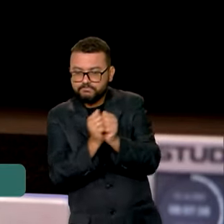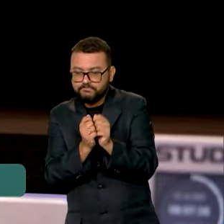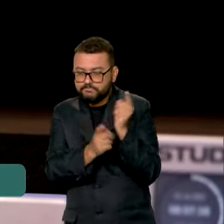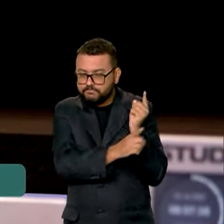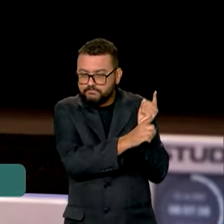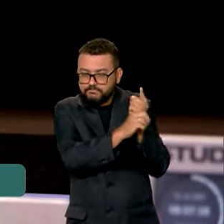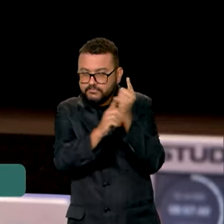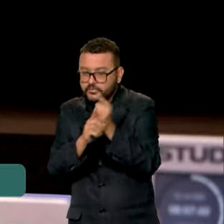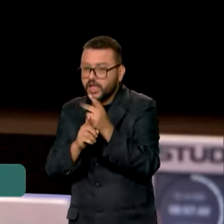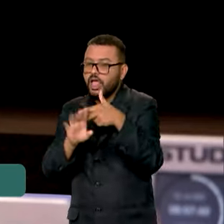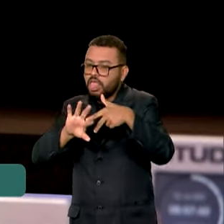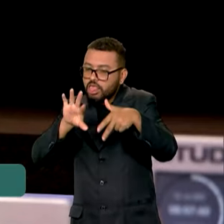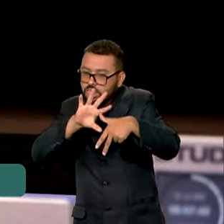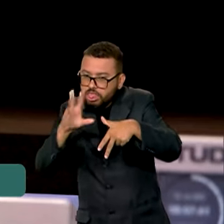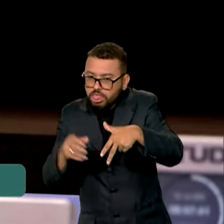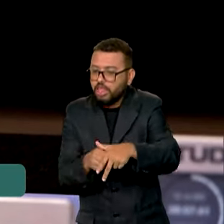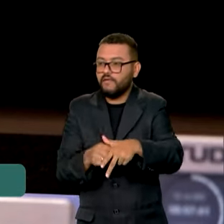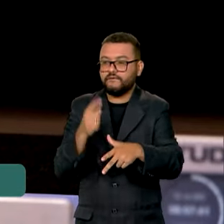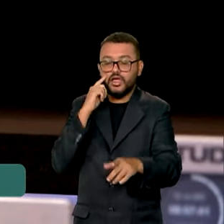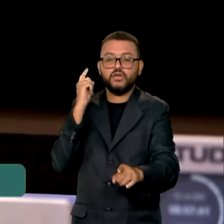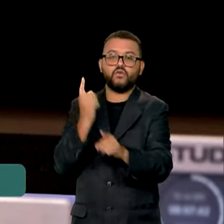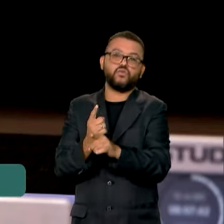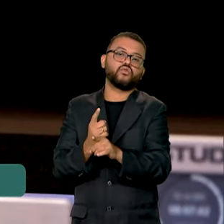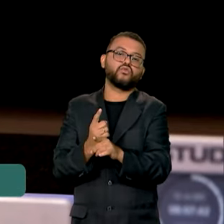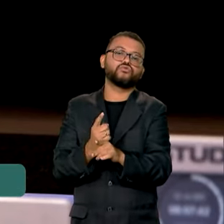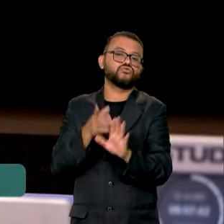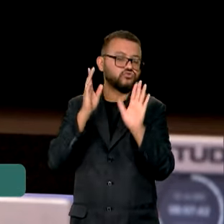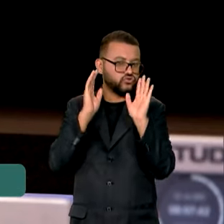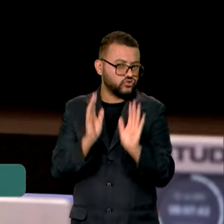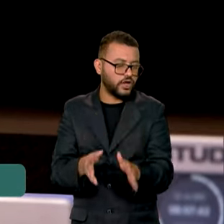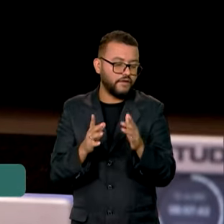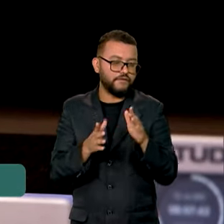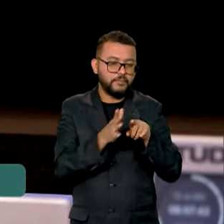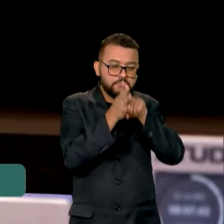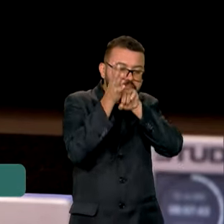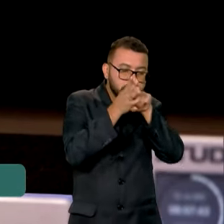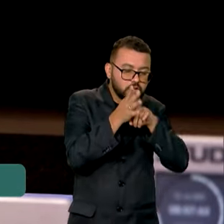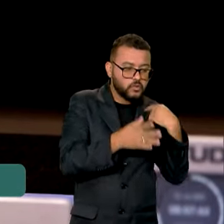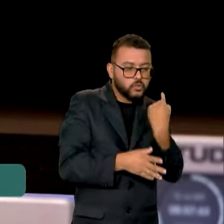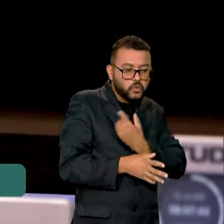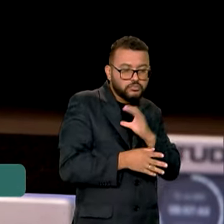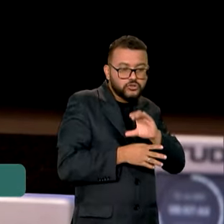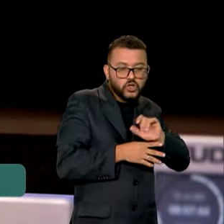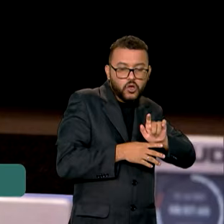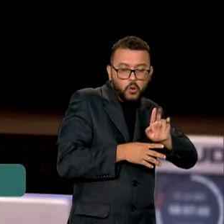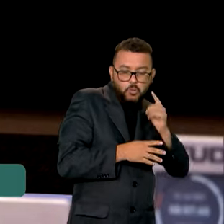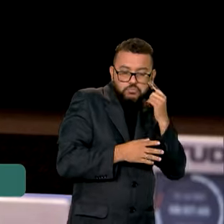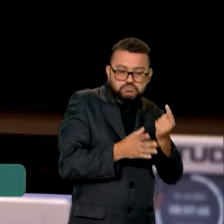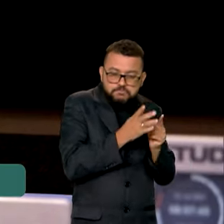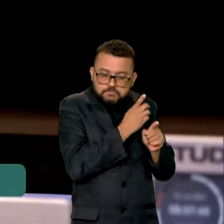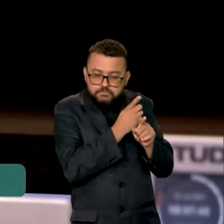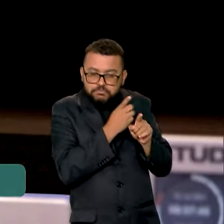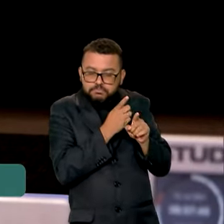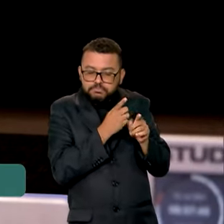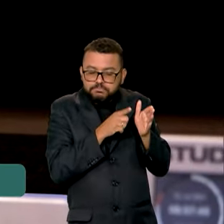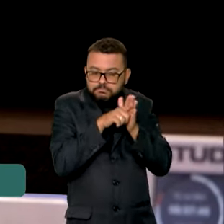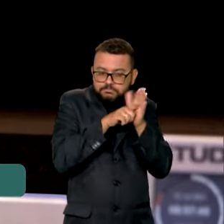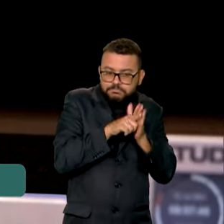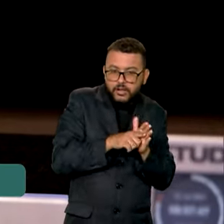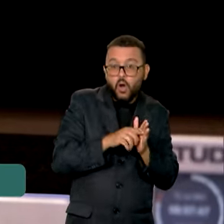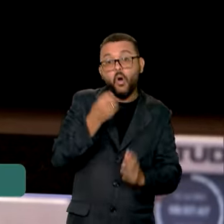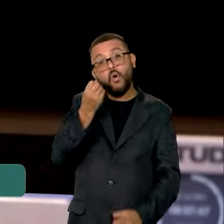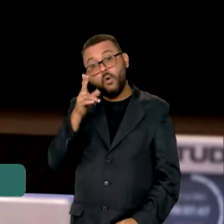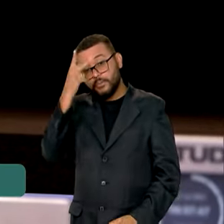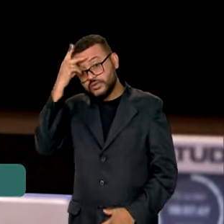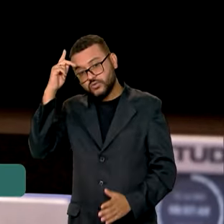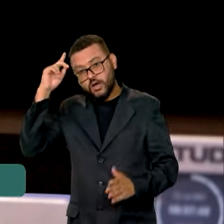detecção de ilícitos. Essas operações muitas vezes começam com investigações nossas, de auditorias que nós fazemos, às vezes com denúncias